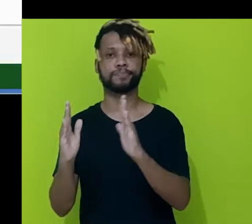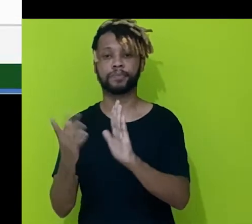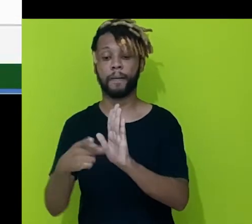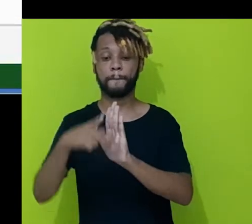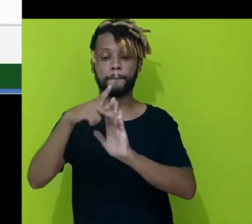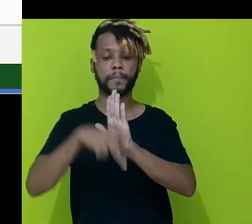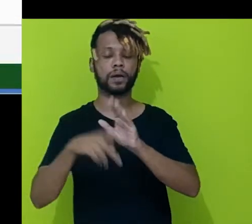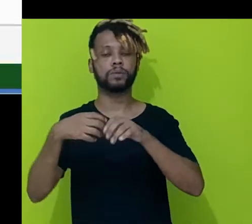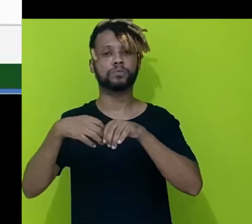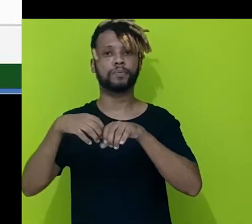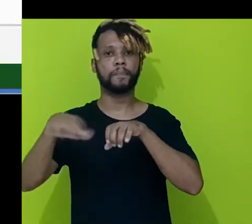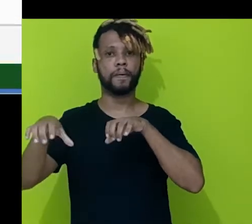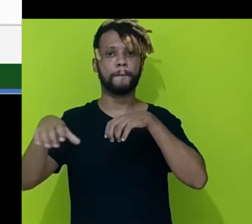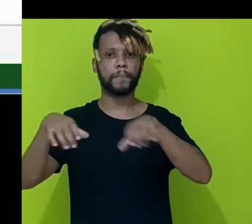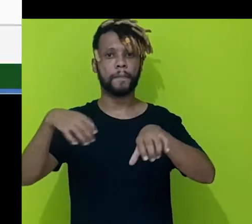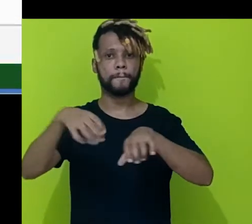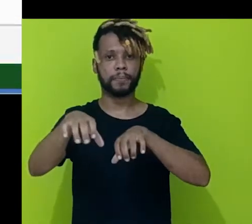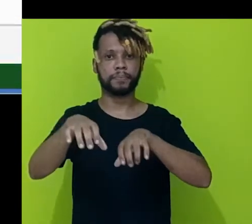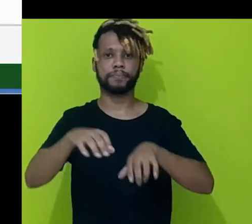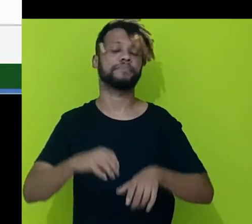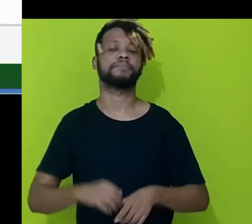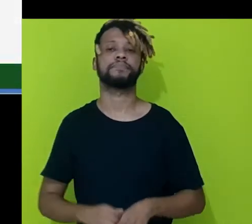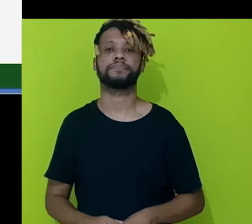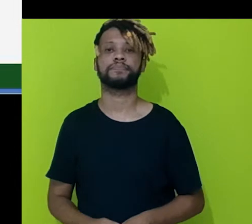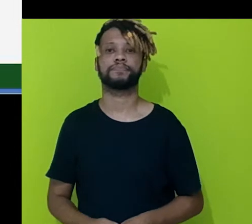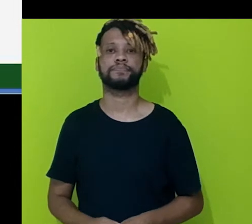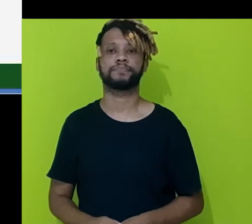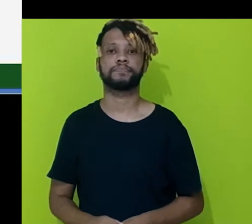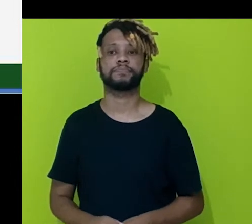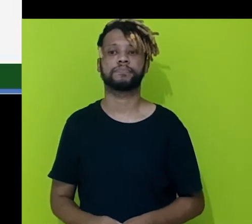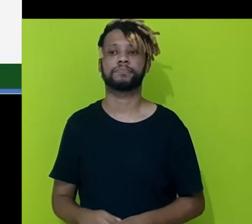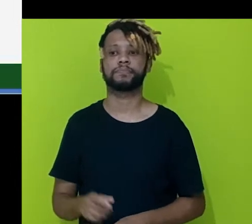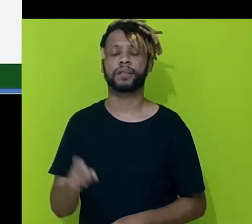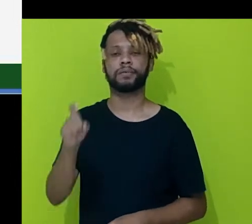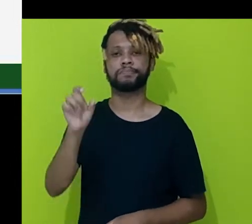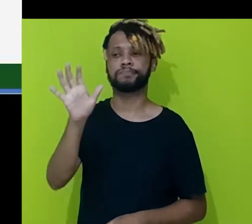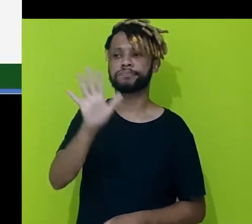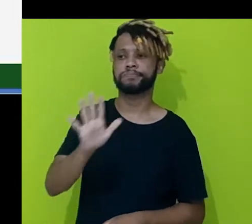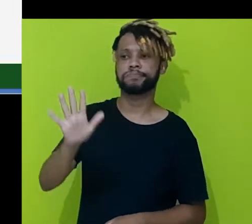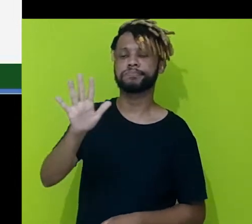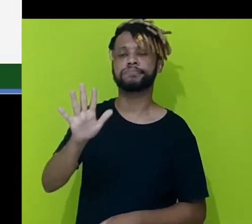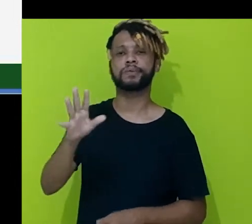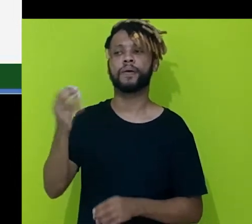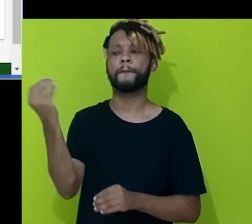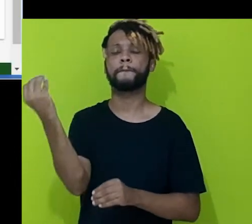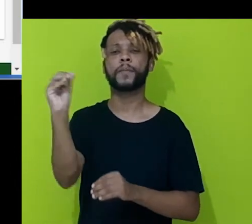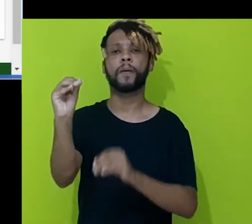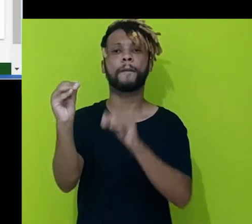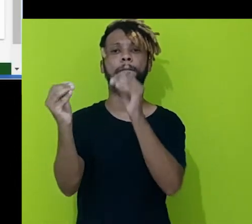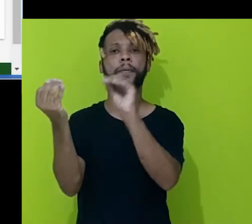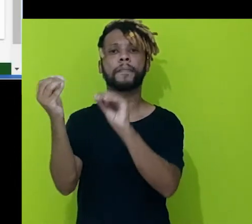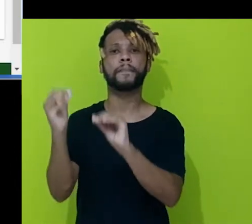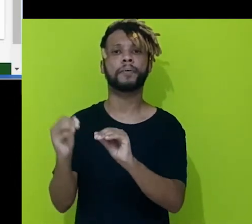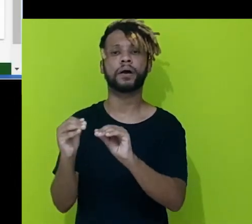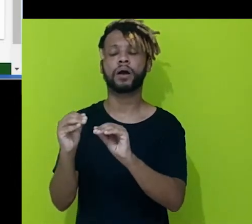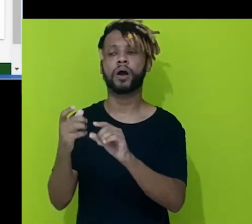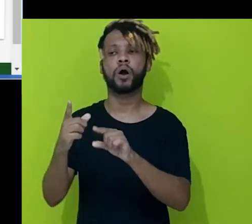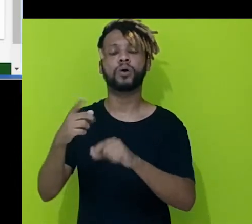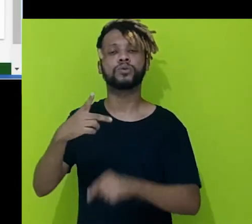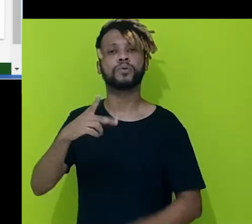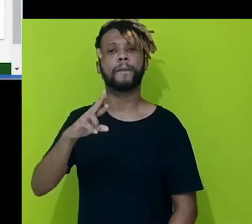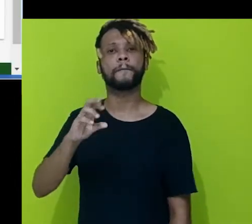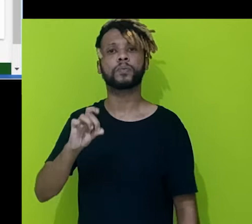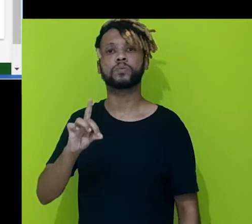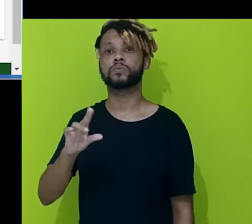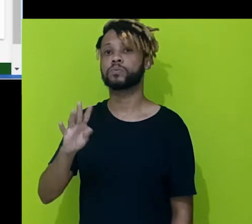distribuição. Aqui é onde nós cadastramos os produtos. Então, aqui no plano